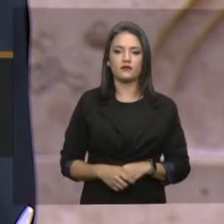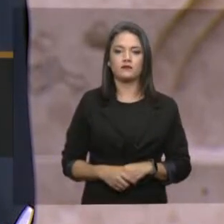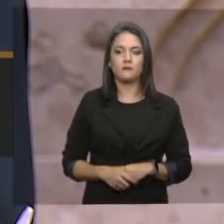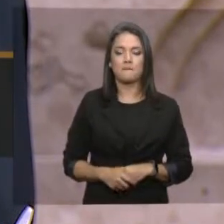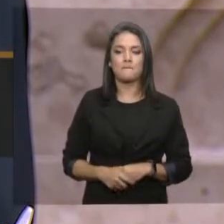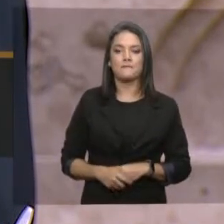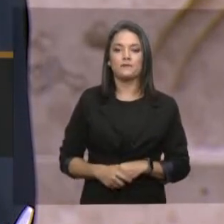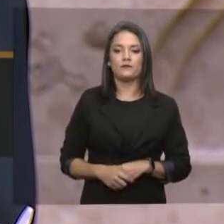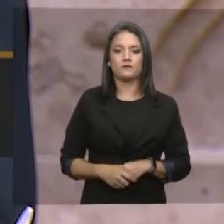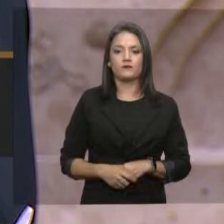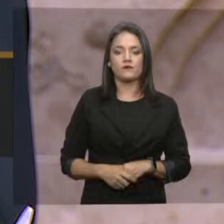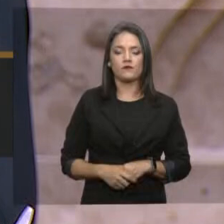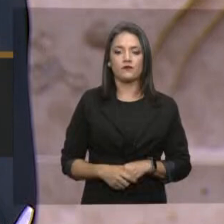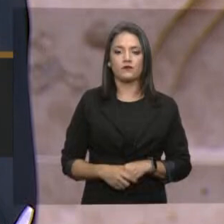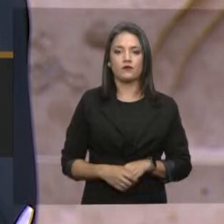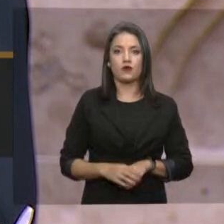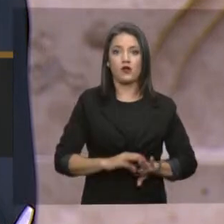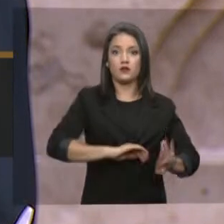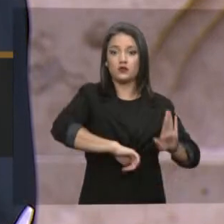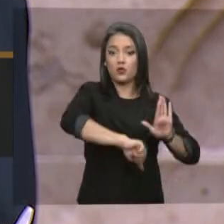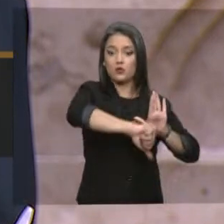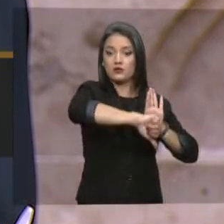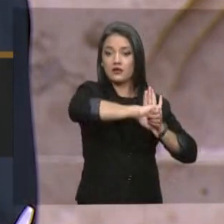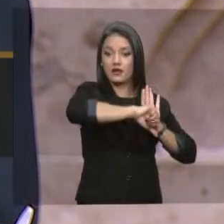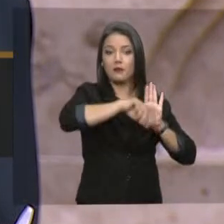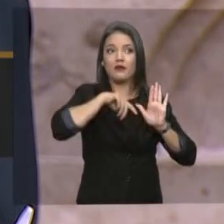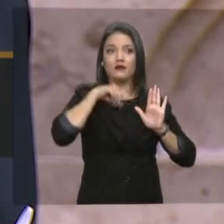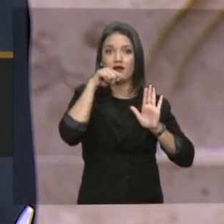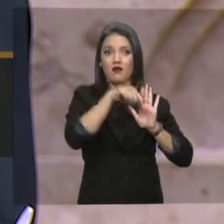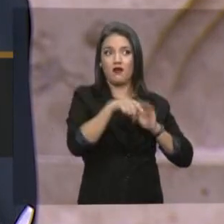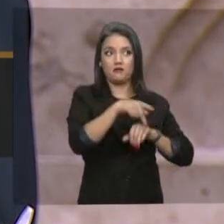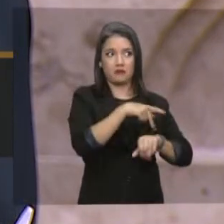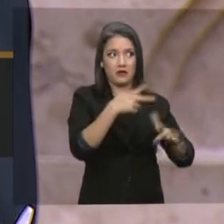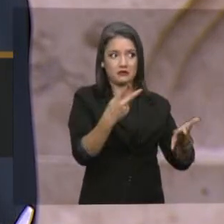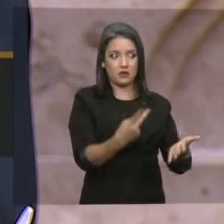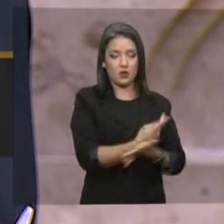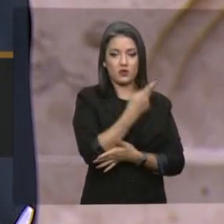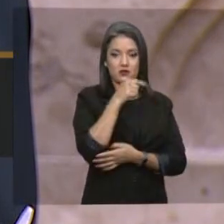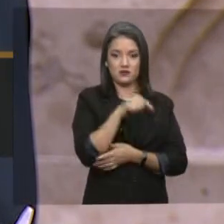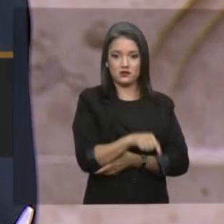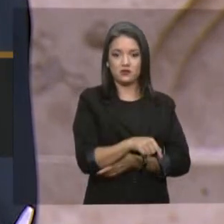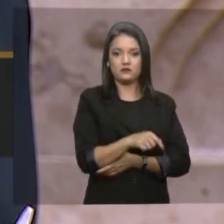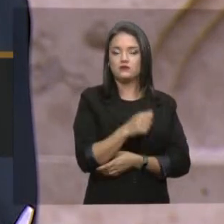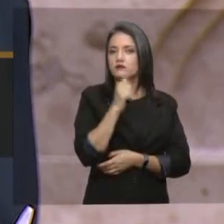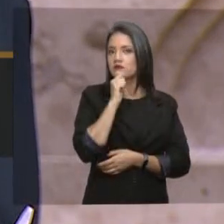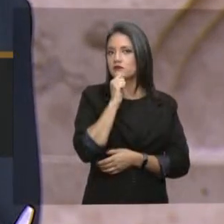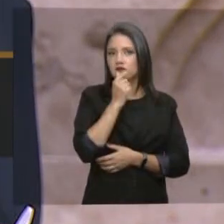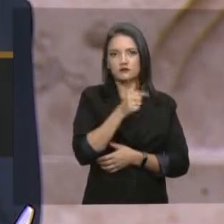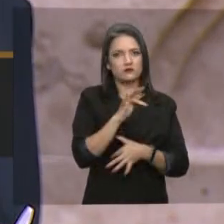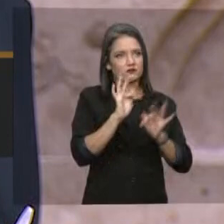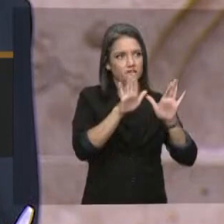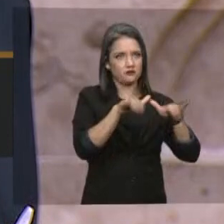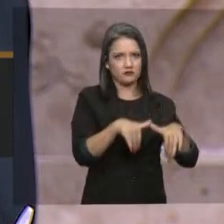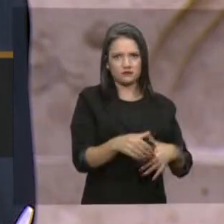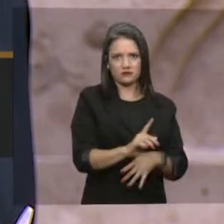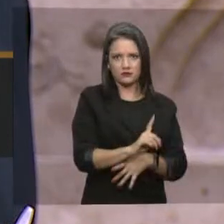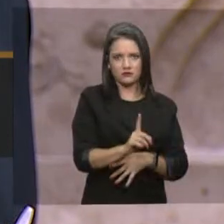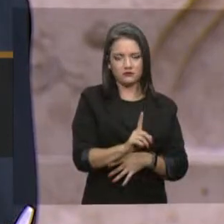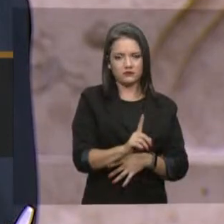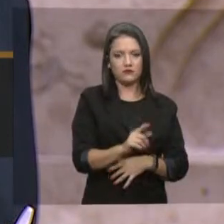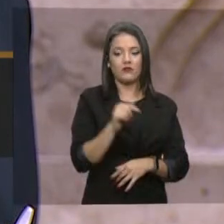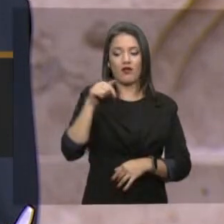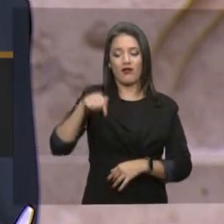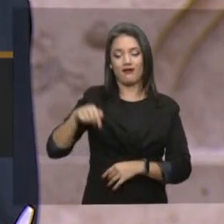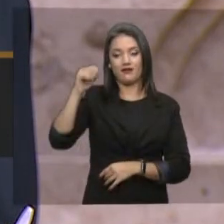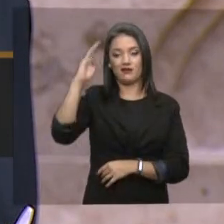o crime reconhecido como tal na origem, ainda não transitou em julgado. E,